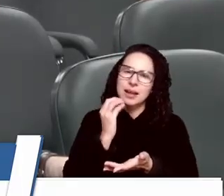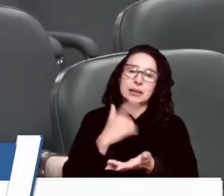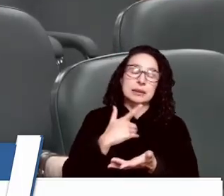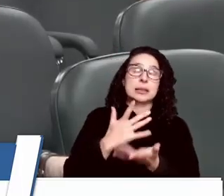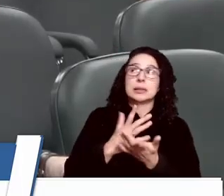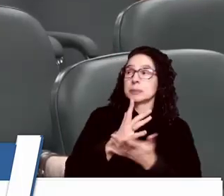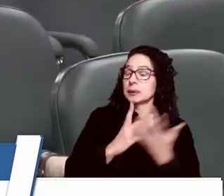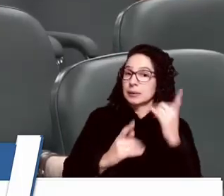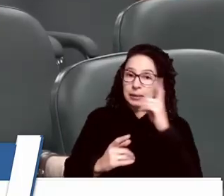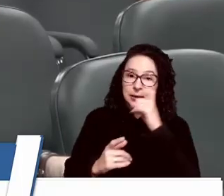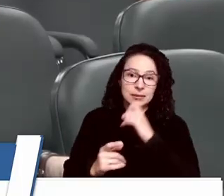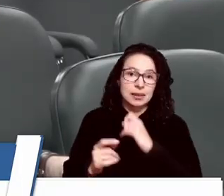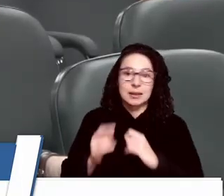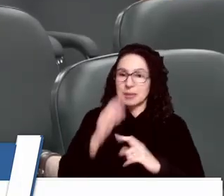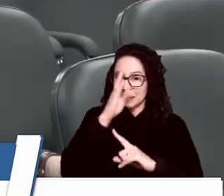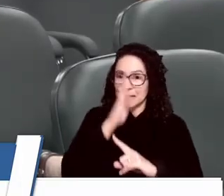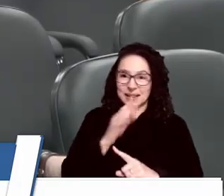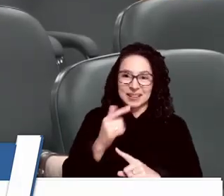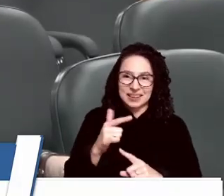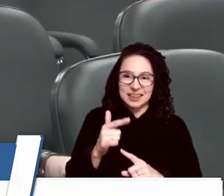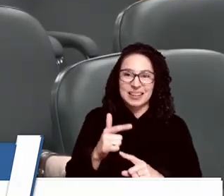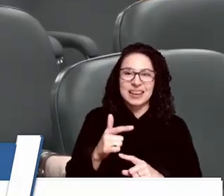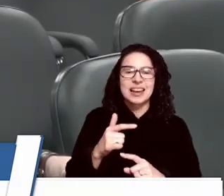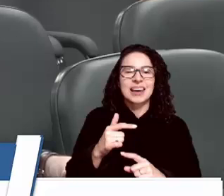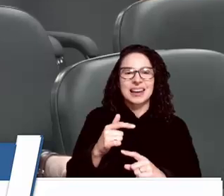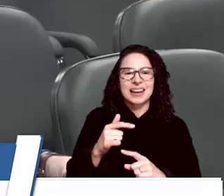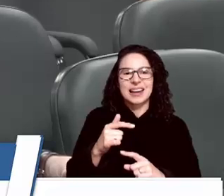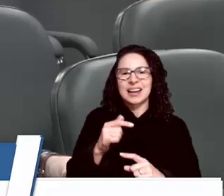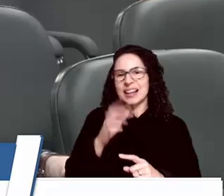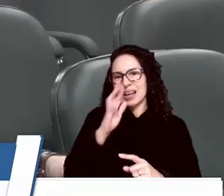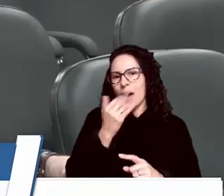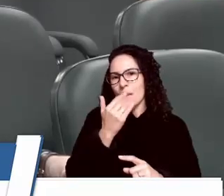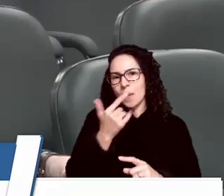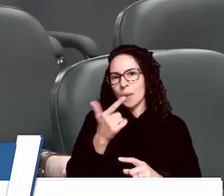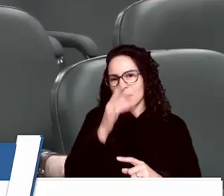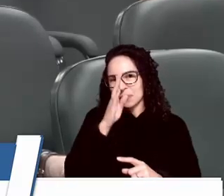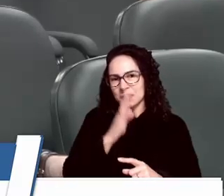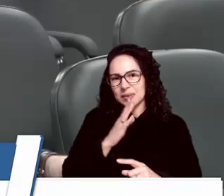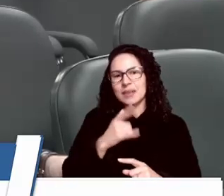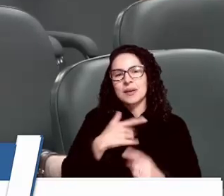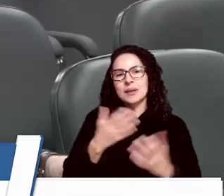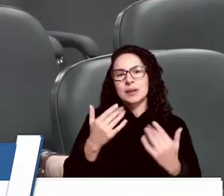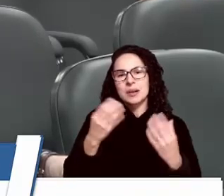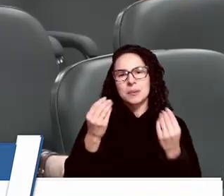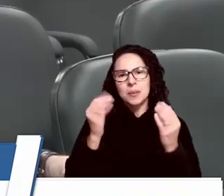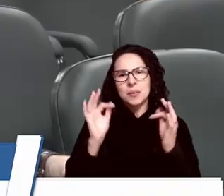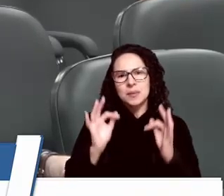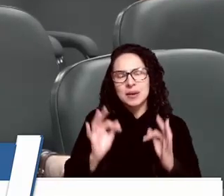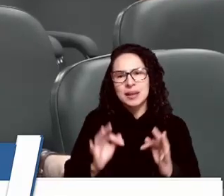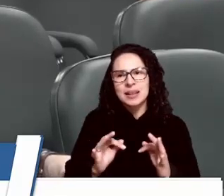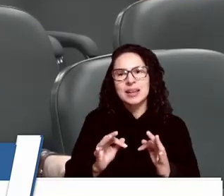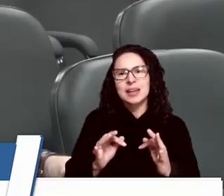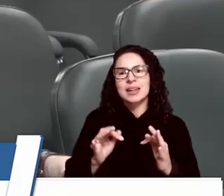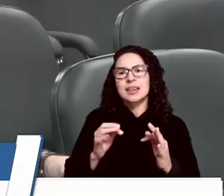nada é gratuito. Como diz, não tem almoço, não tem almoço grátis. Então eu fico muito feliz, uma por sermos contemporâneos,